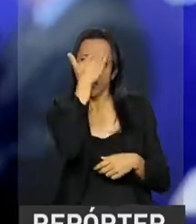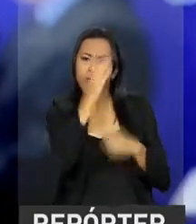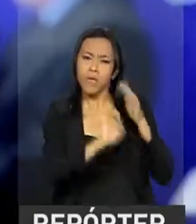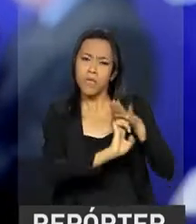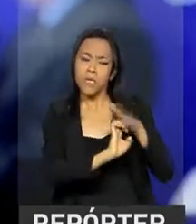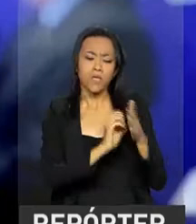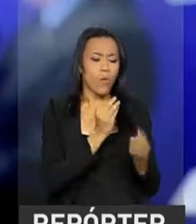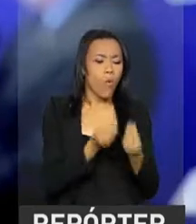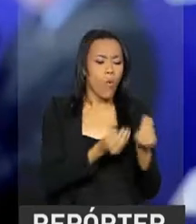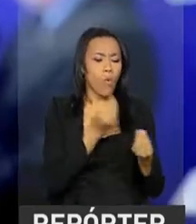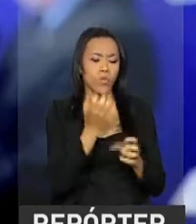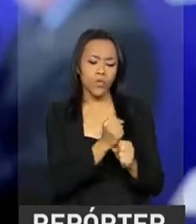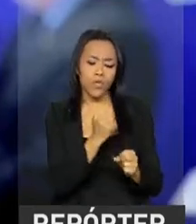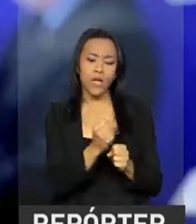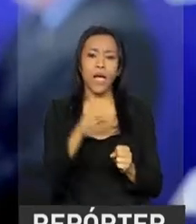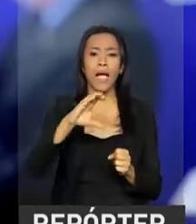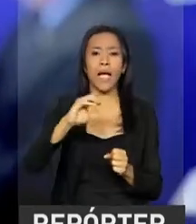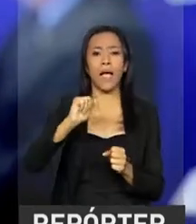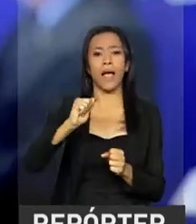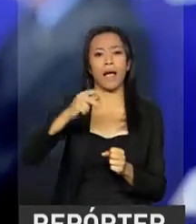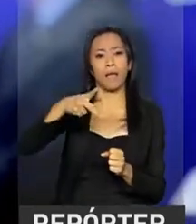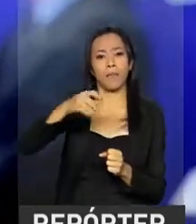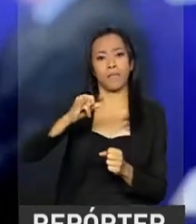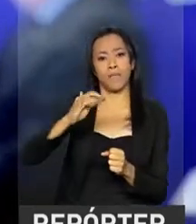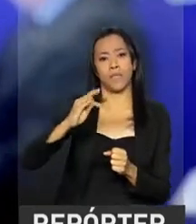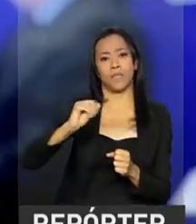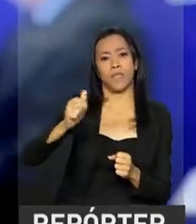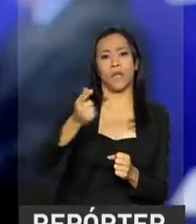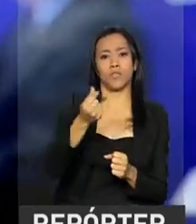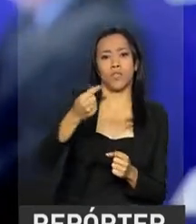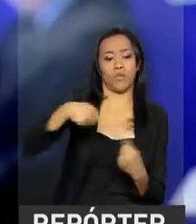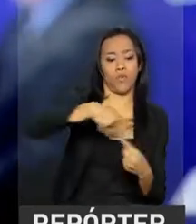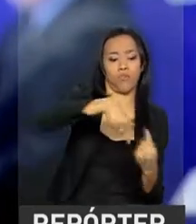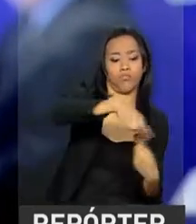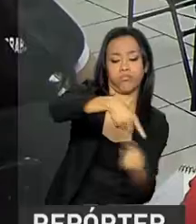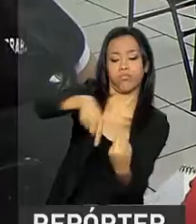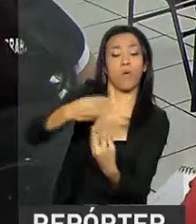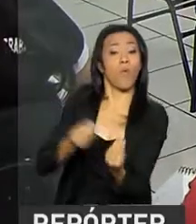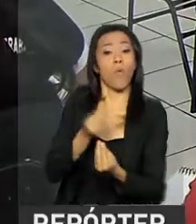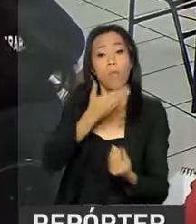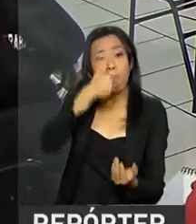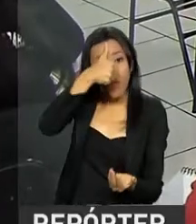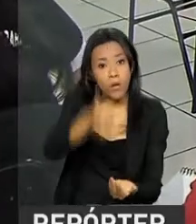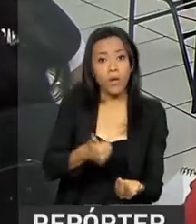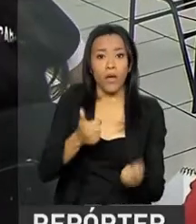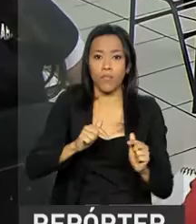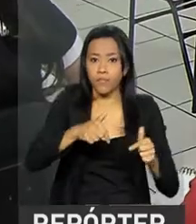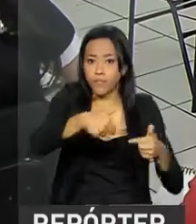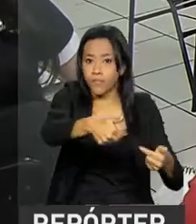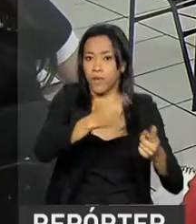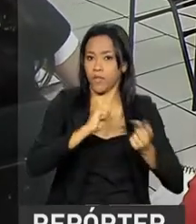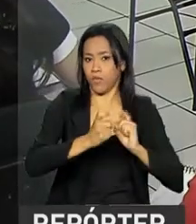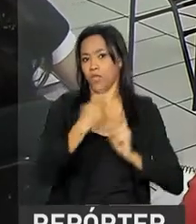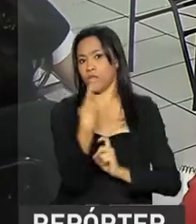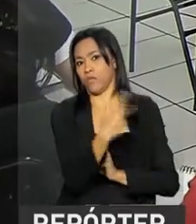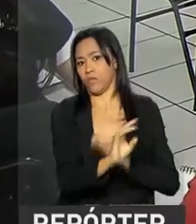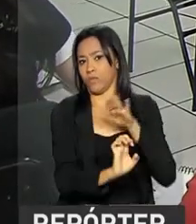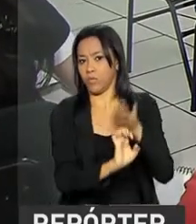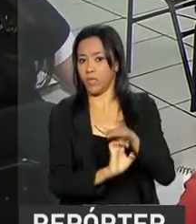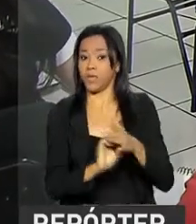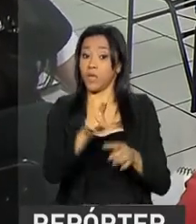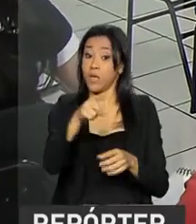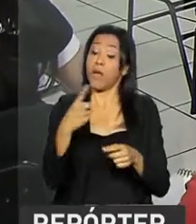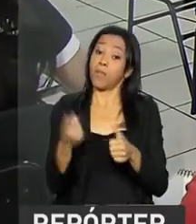o capital de giro como melhorar o seu empreendimento a primeira etapa é a adesão das faculdades